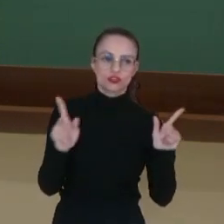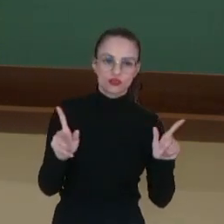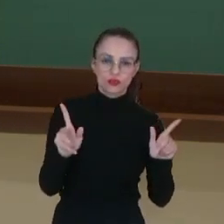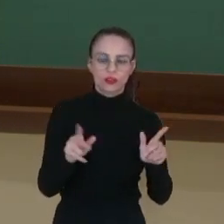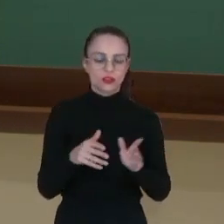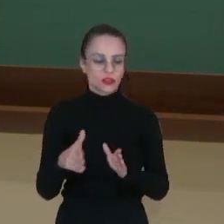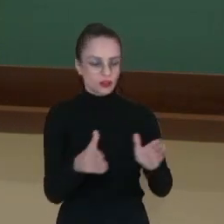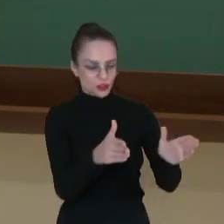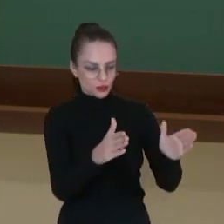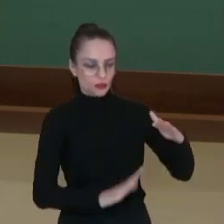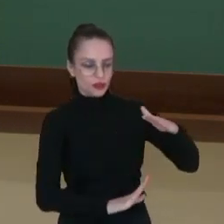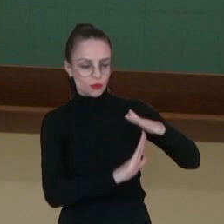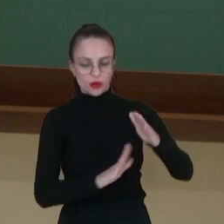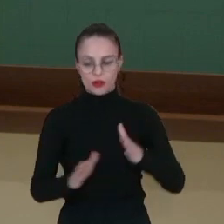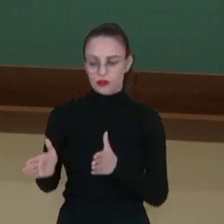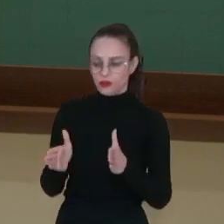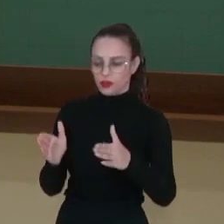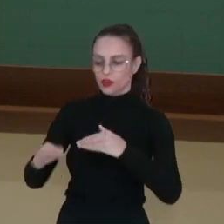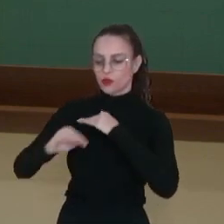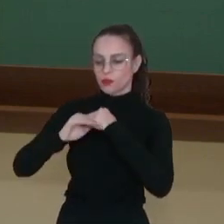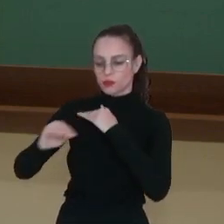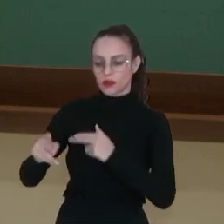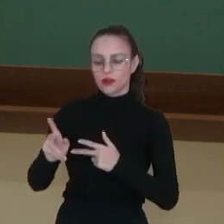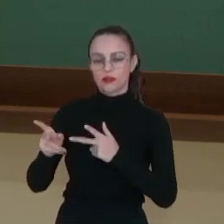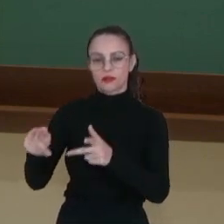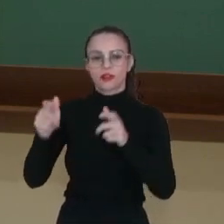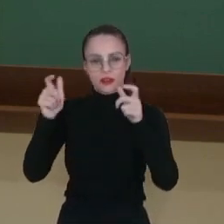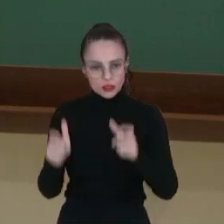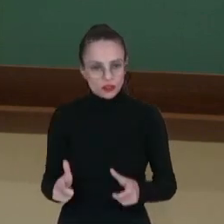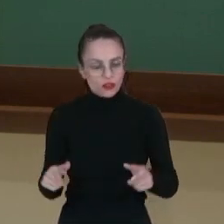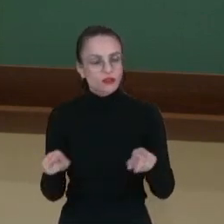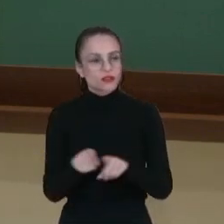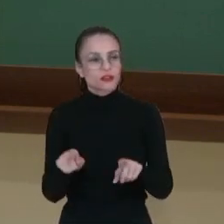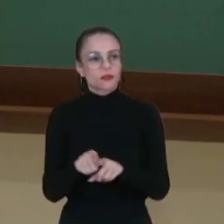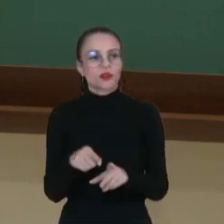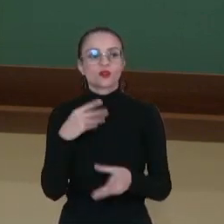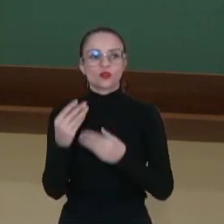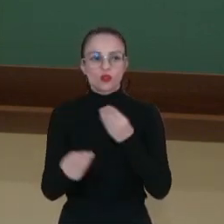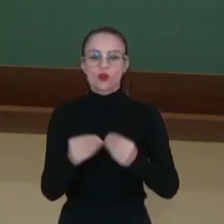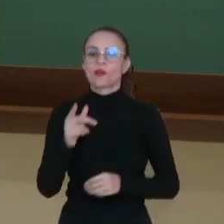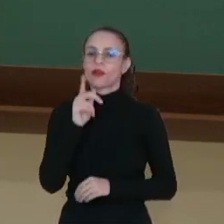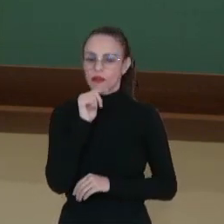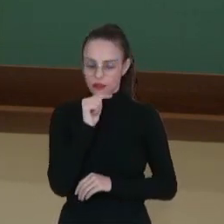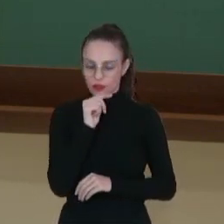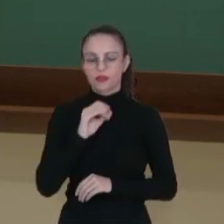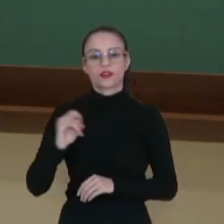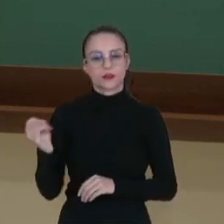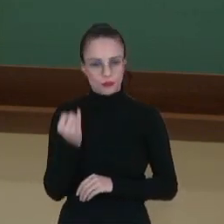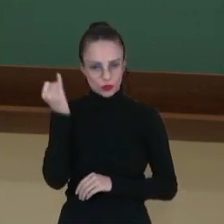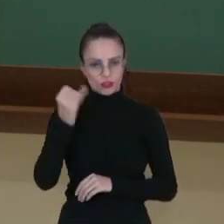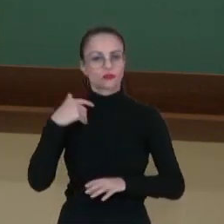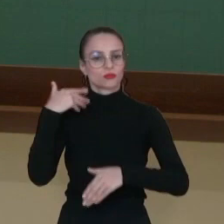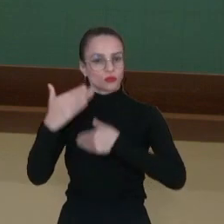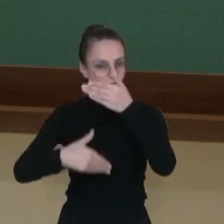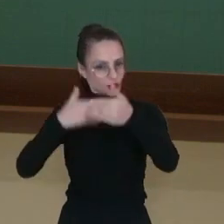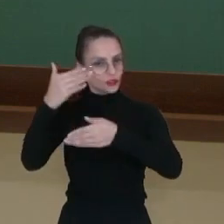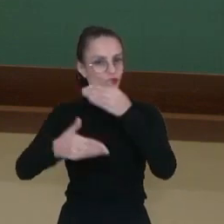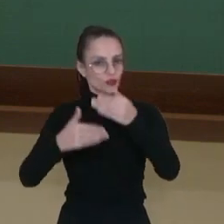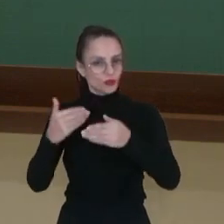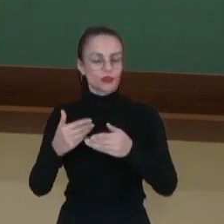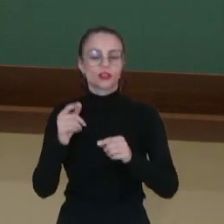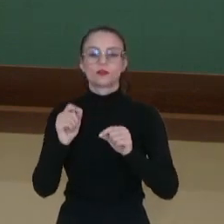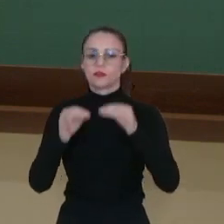rios perenes e temporários, né, desta região e o quanto a hidrografia é importante para o desenvolvimento, para a